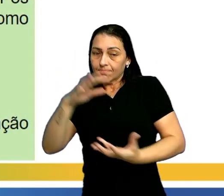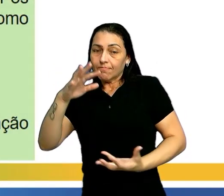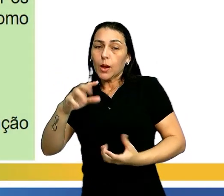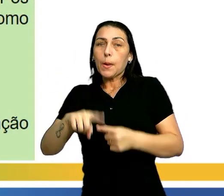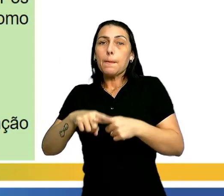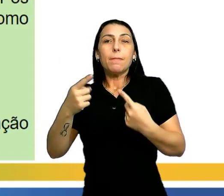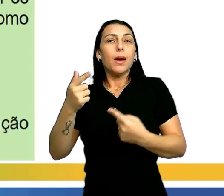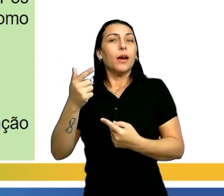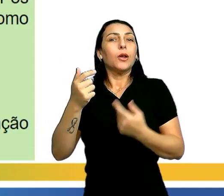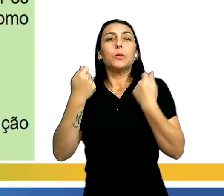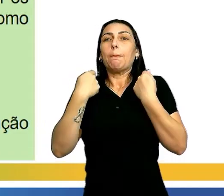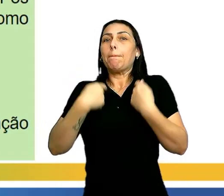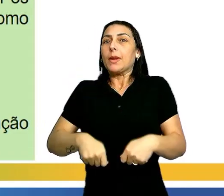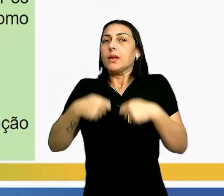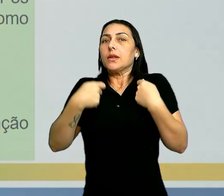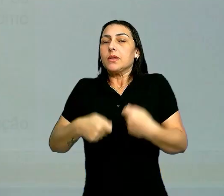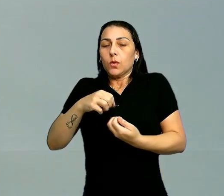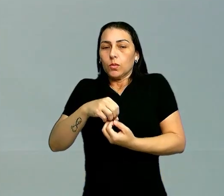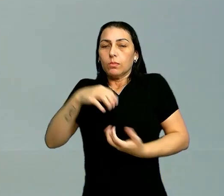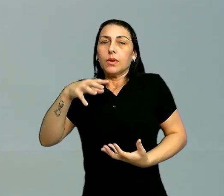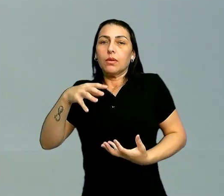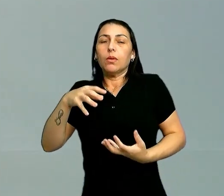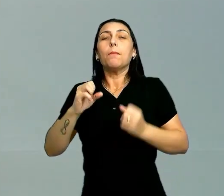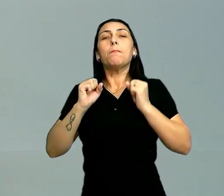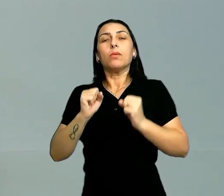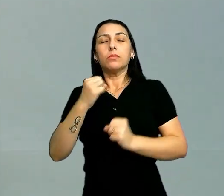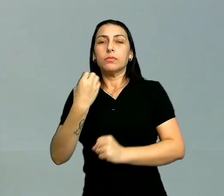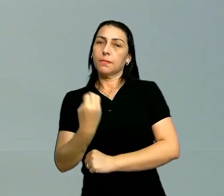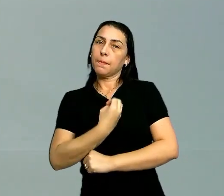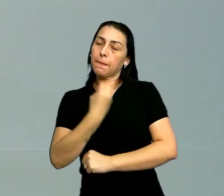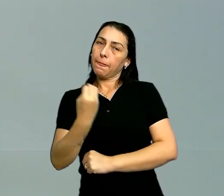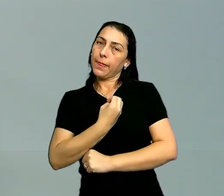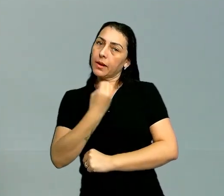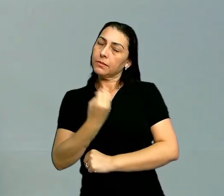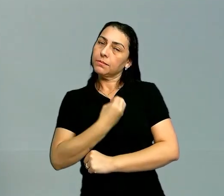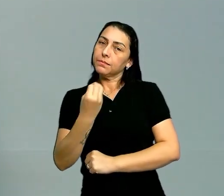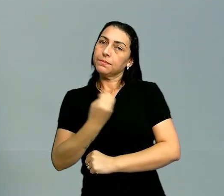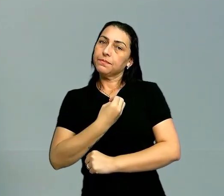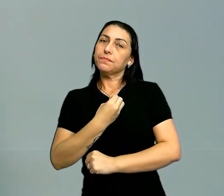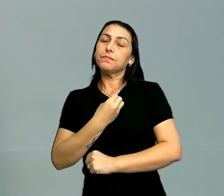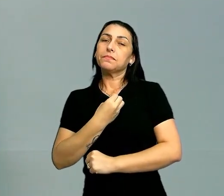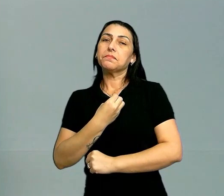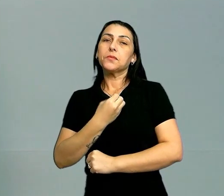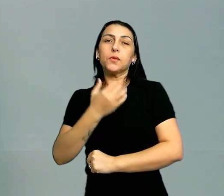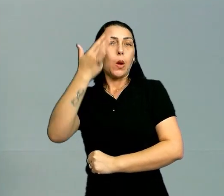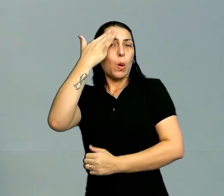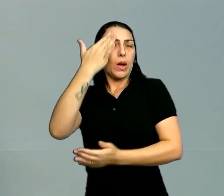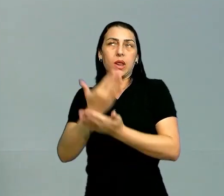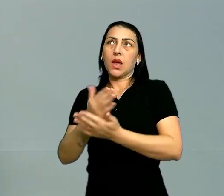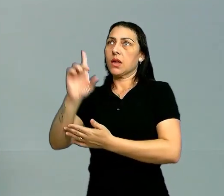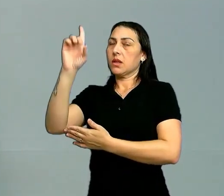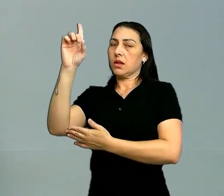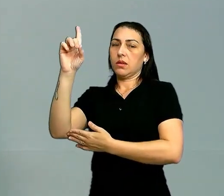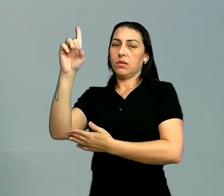não dependa deles. Ou seja, eu posso viver de forma ateia, ou eu posso